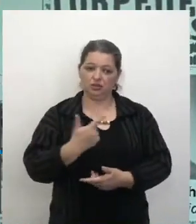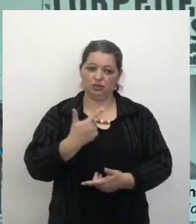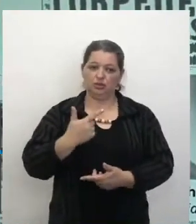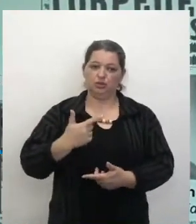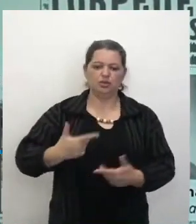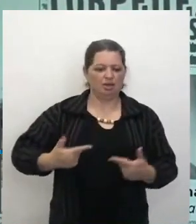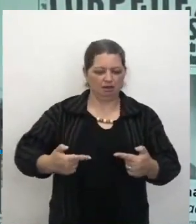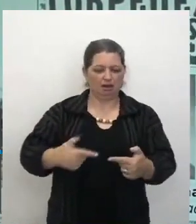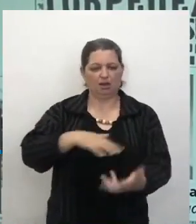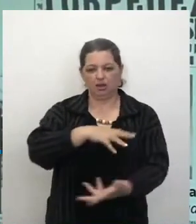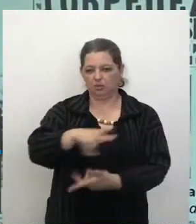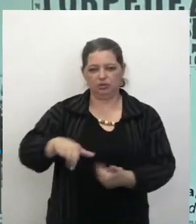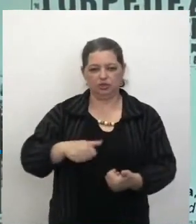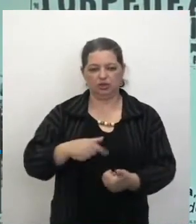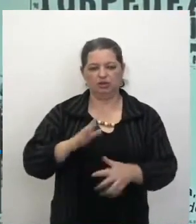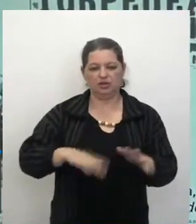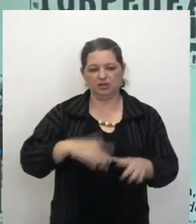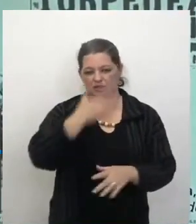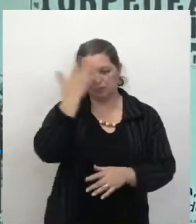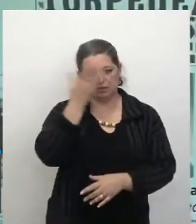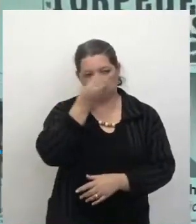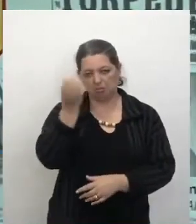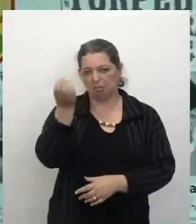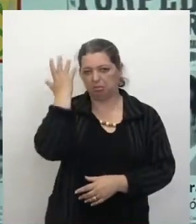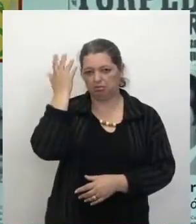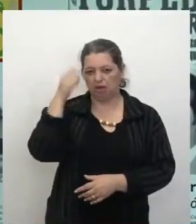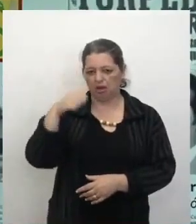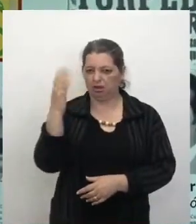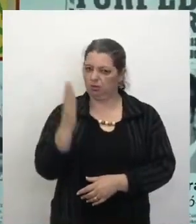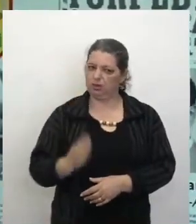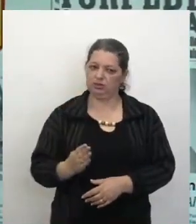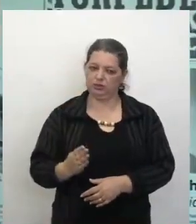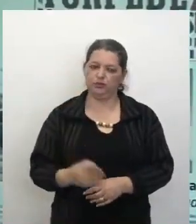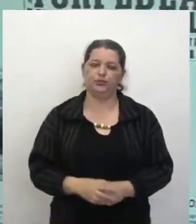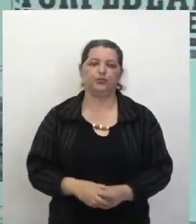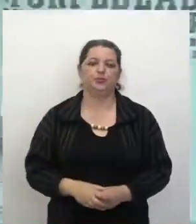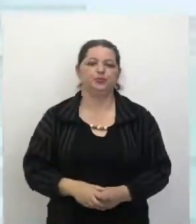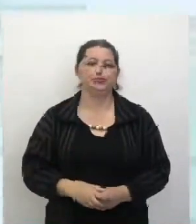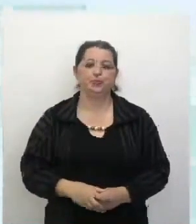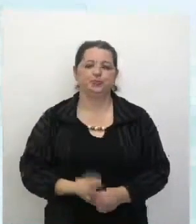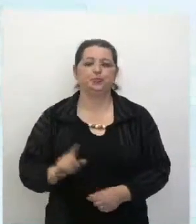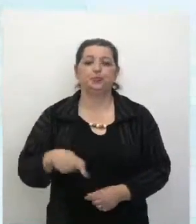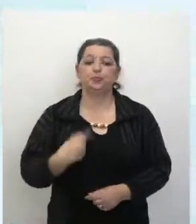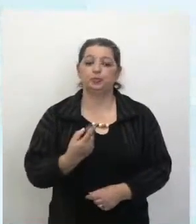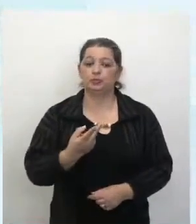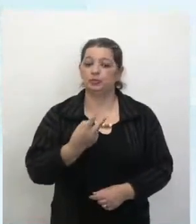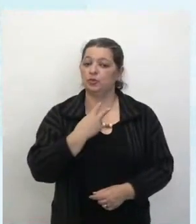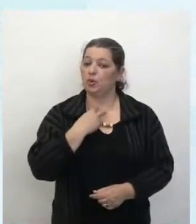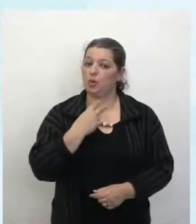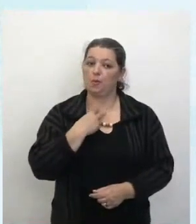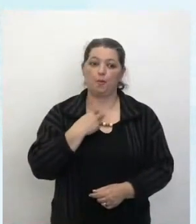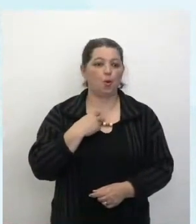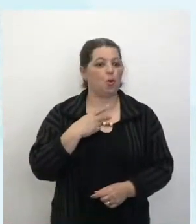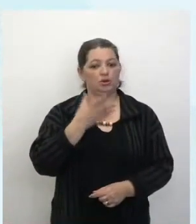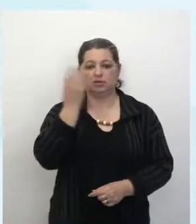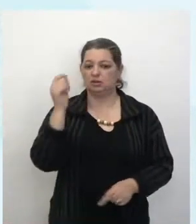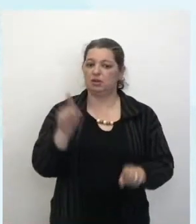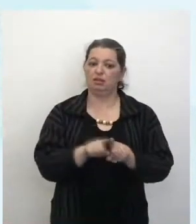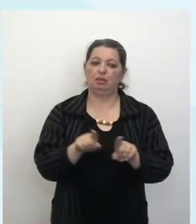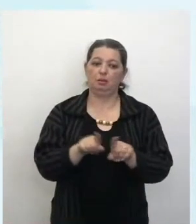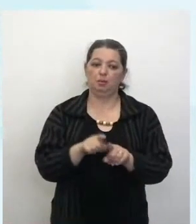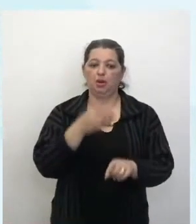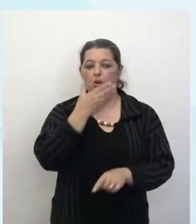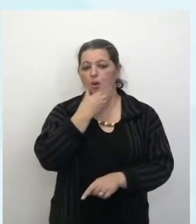a gente passa deixa passar essa é a memória tão batida no Brasil tá e a gente não pode deixar de falar do Oswaldo Aranha